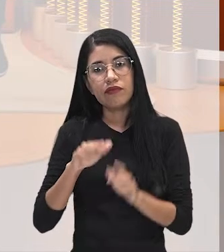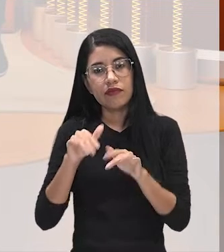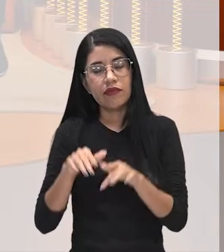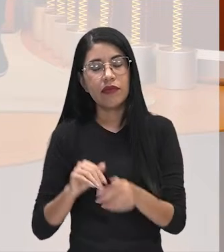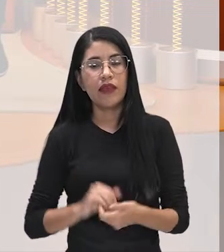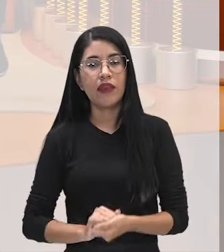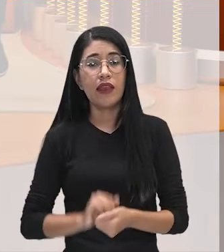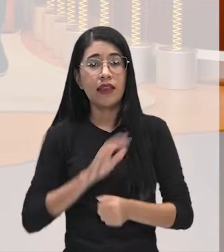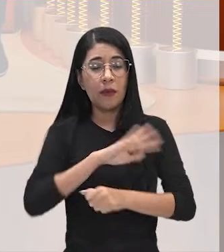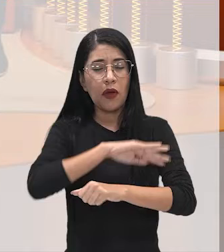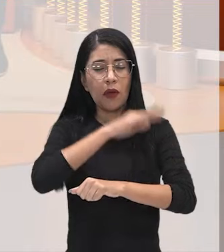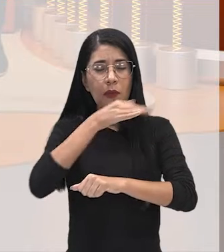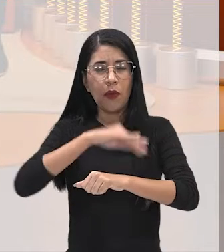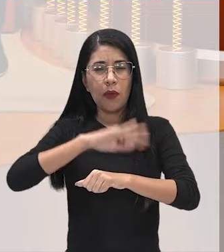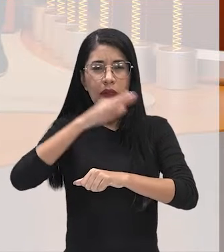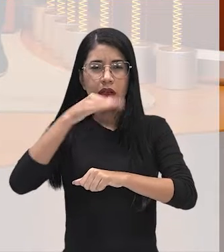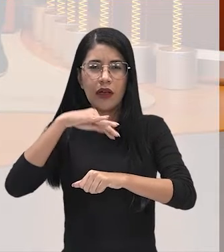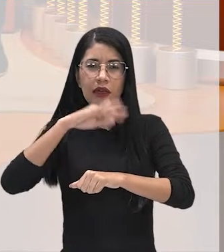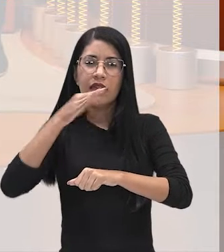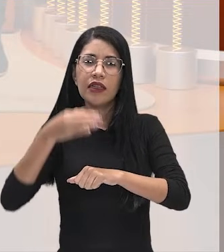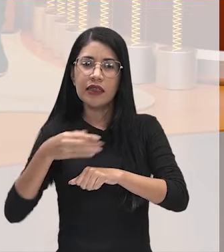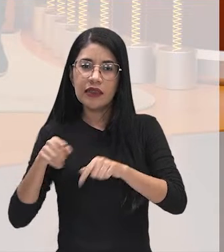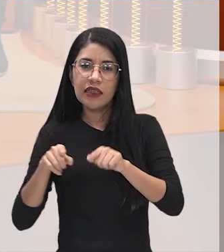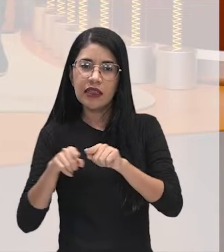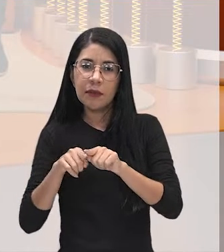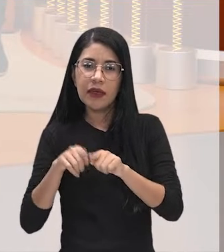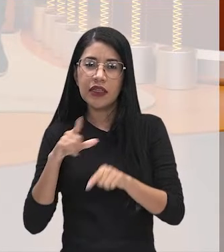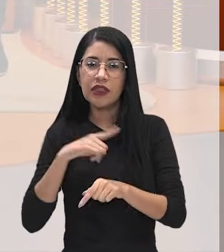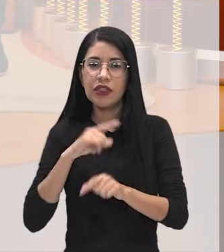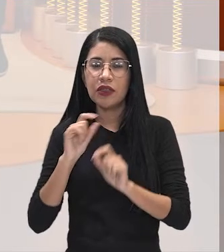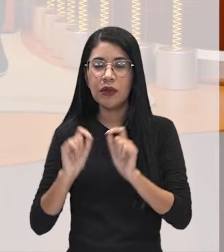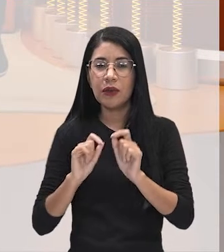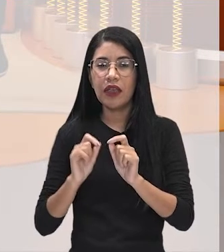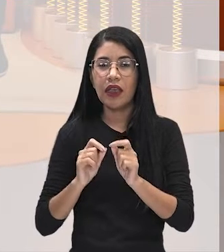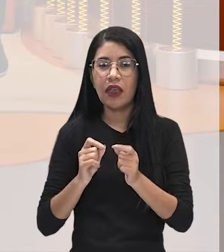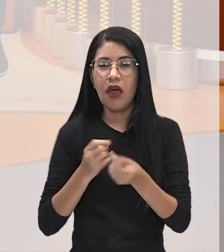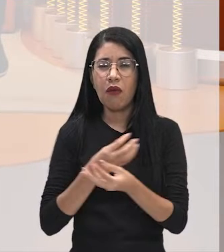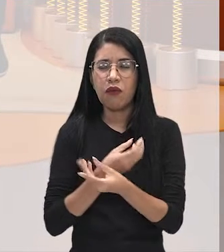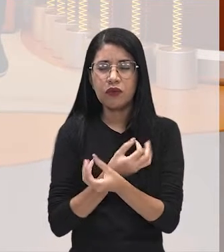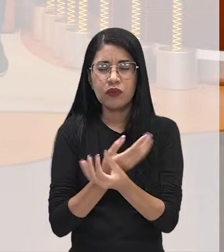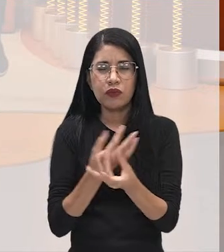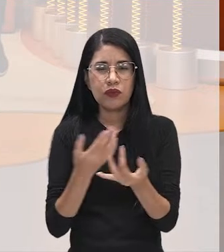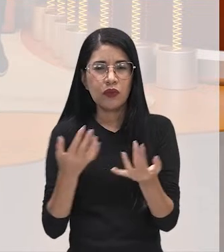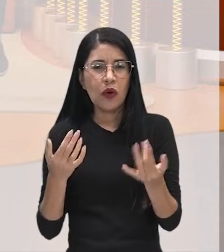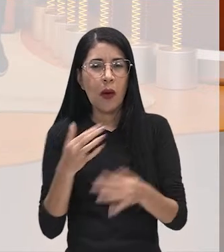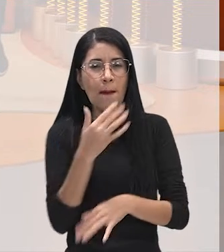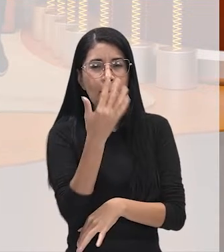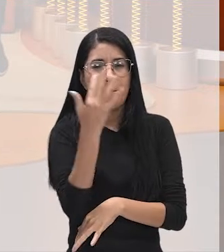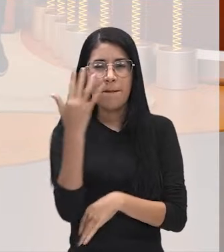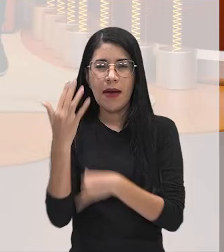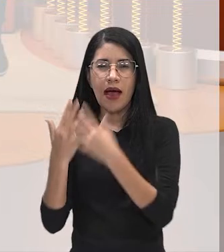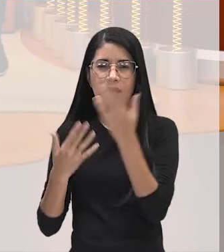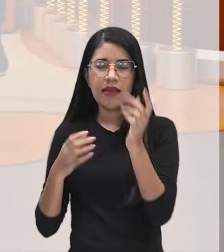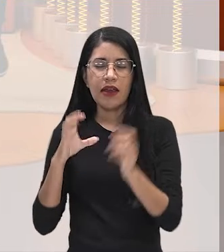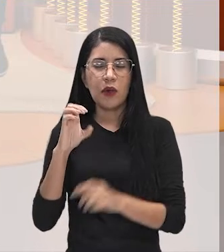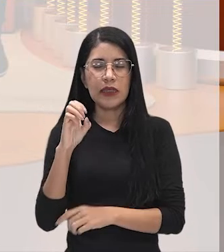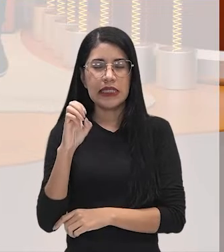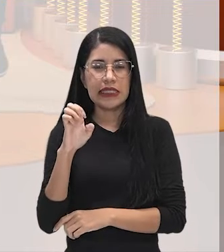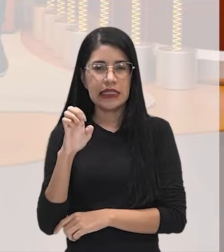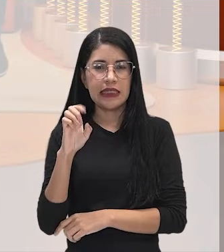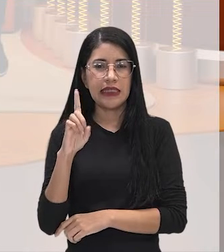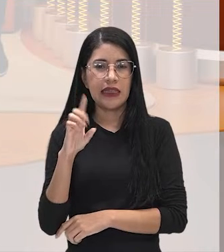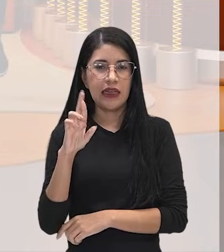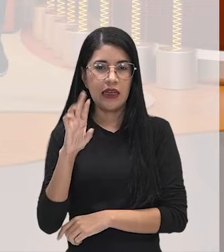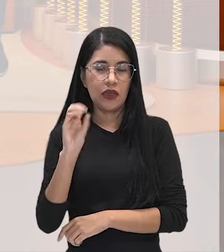mais próximas, existia uma abundância, então, de madeira, como o cedro, muito utilizada